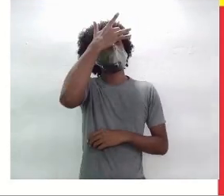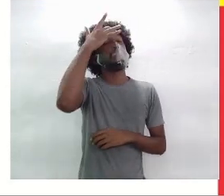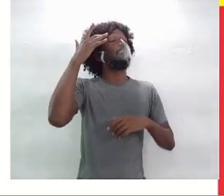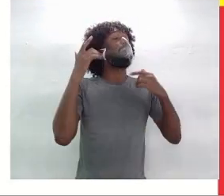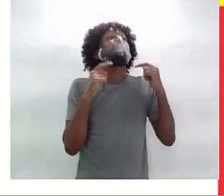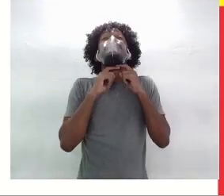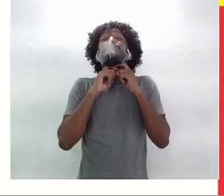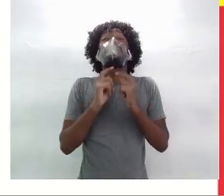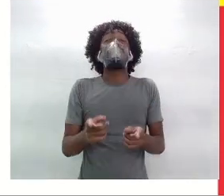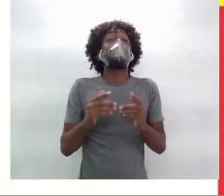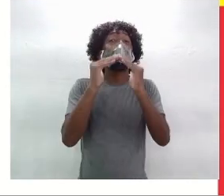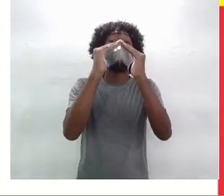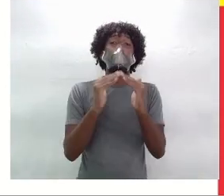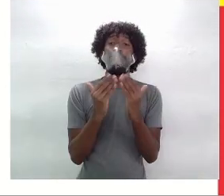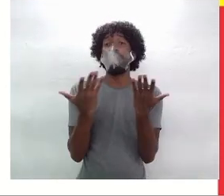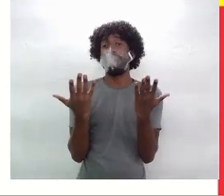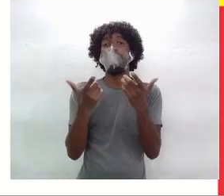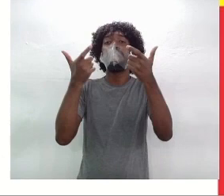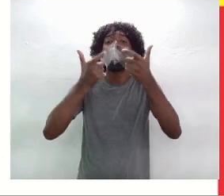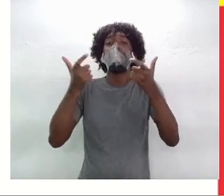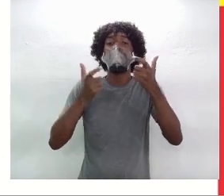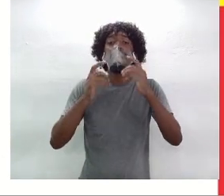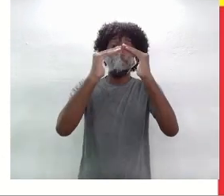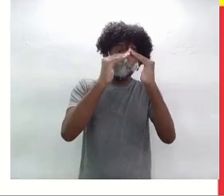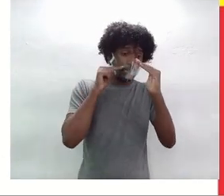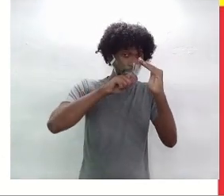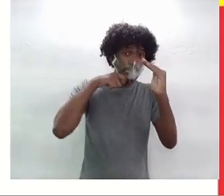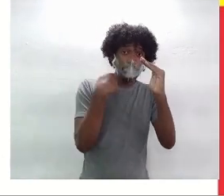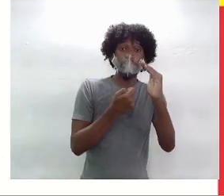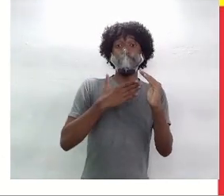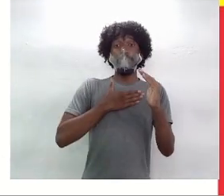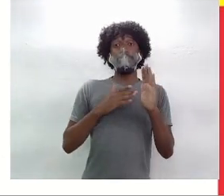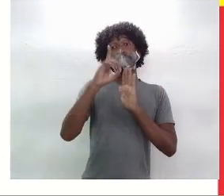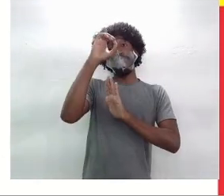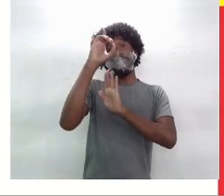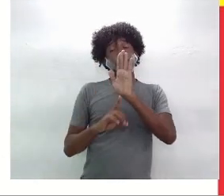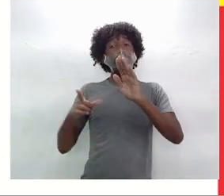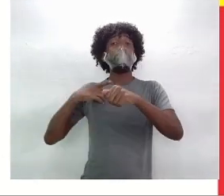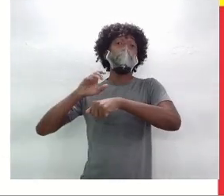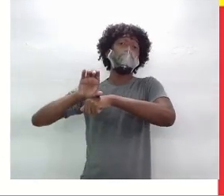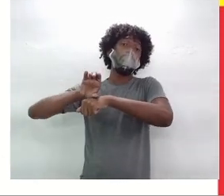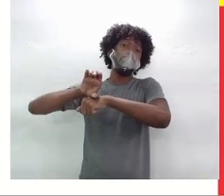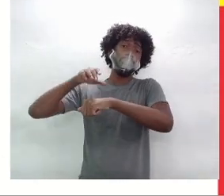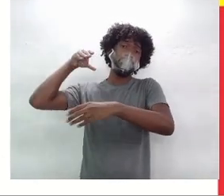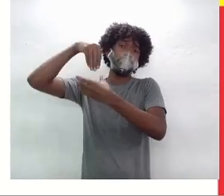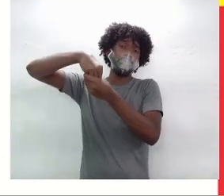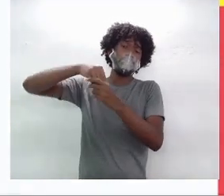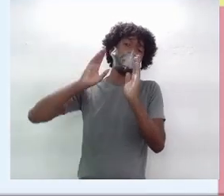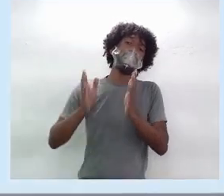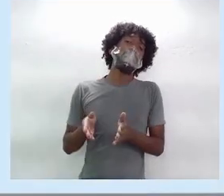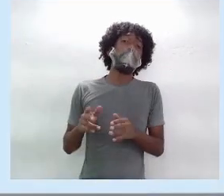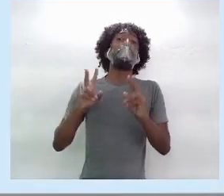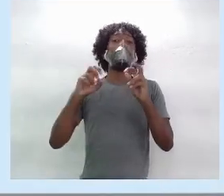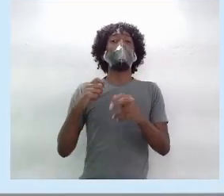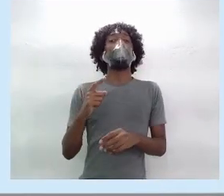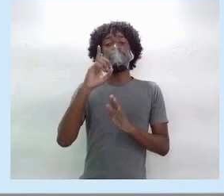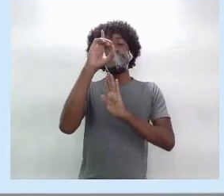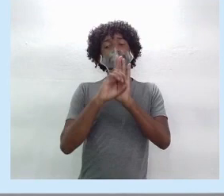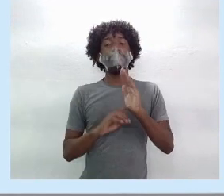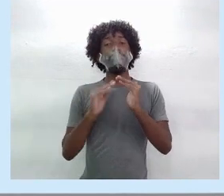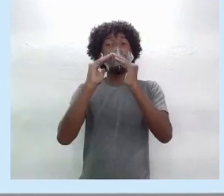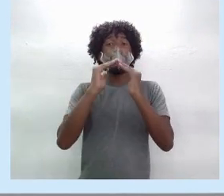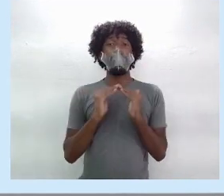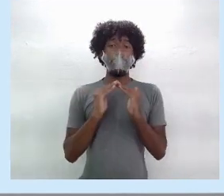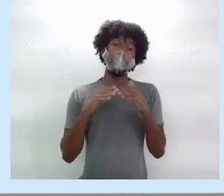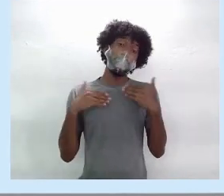de moradia, que é um direito que está na nossa Constituição, que é o direito de moradia.